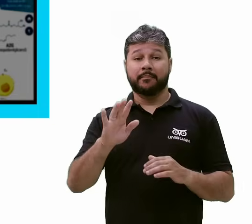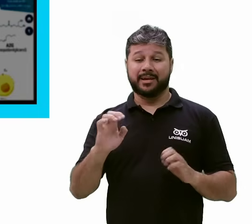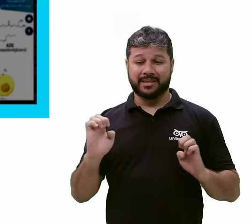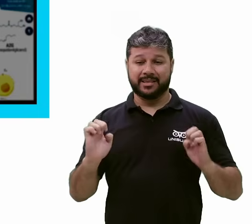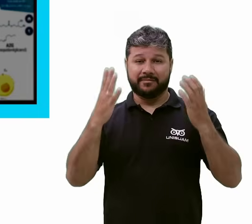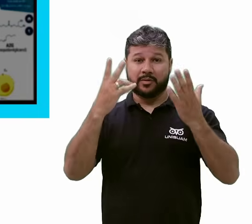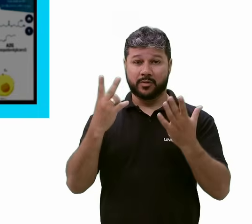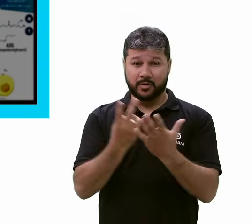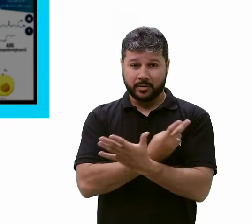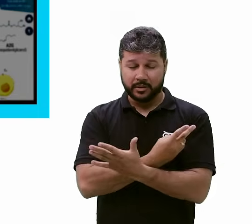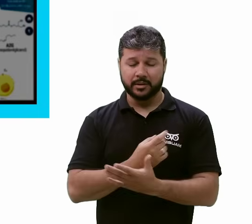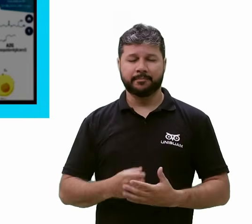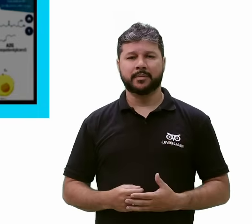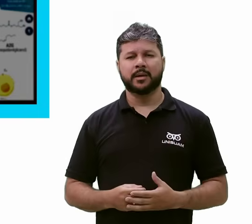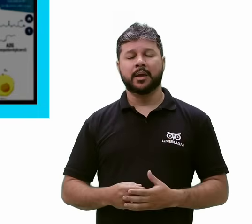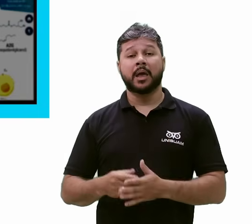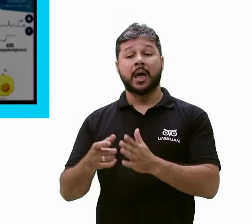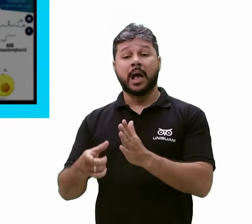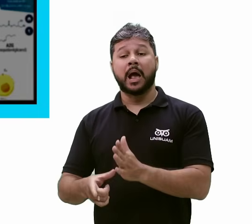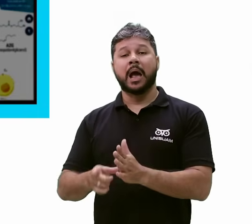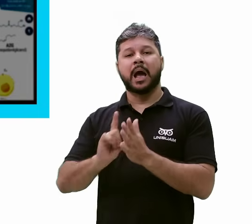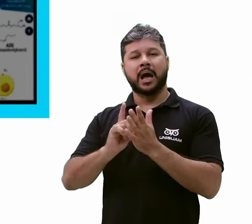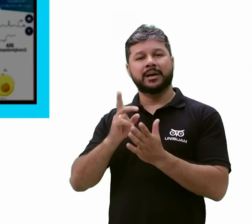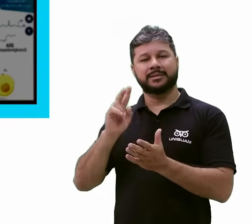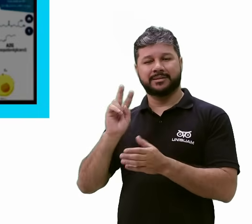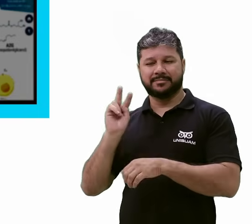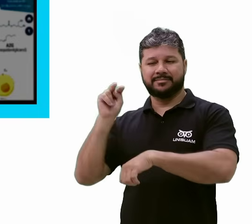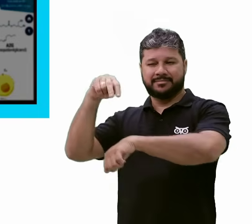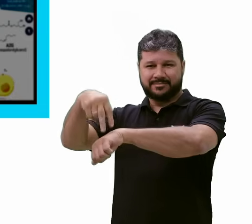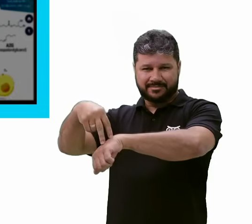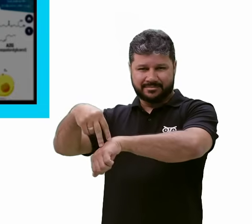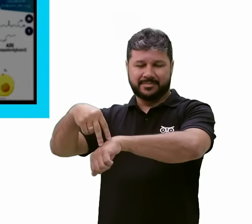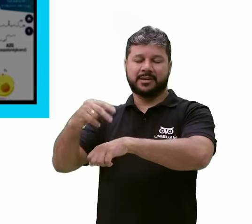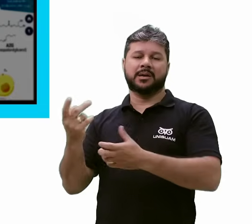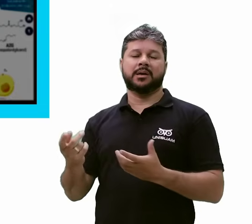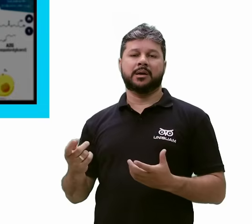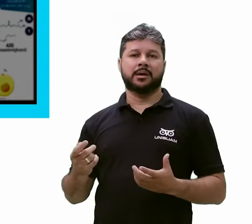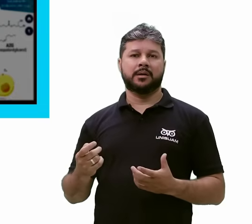esse evento acontecer, mesmo antes desse palestrante chegar ali,